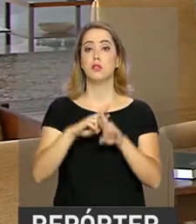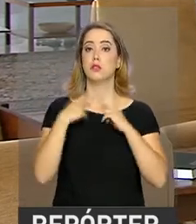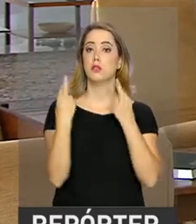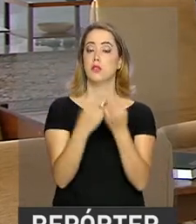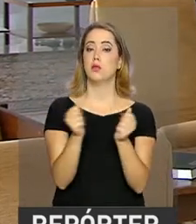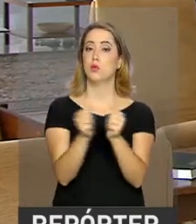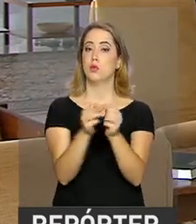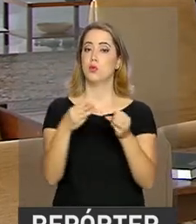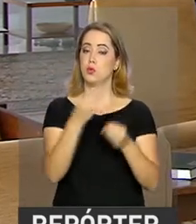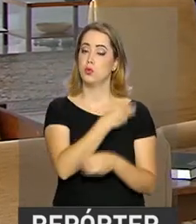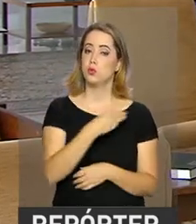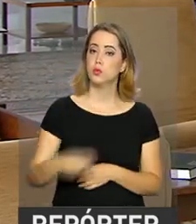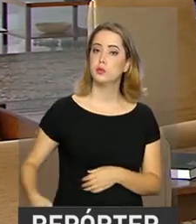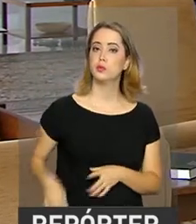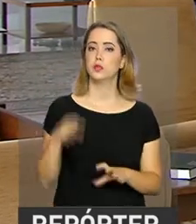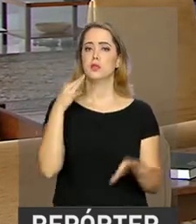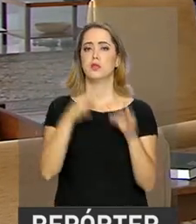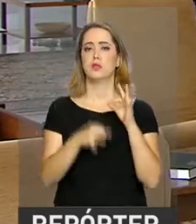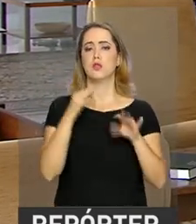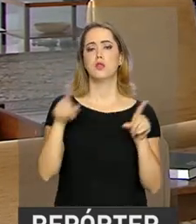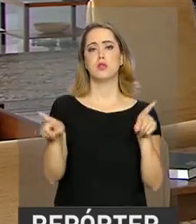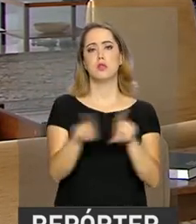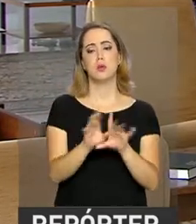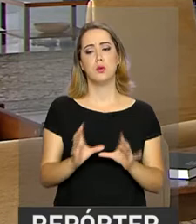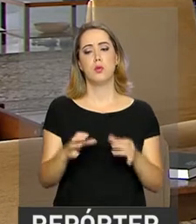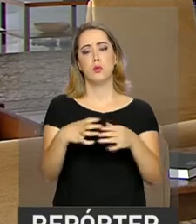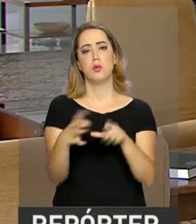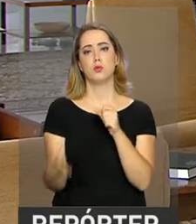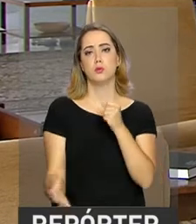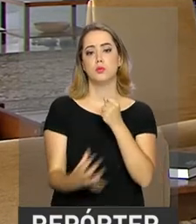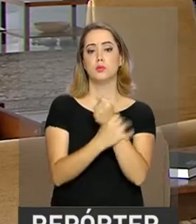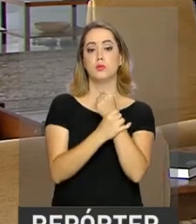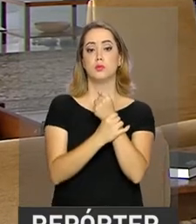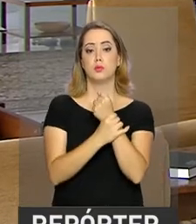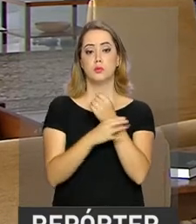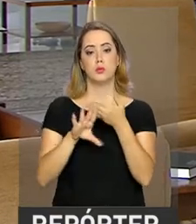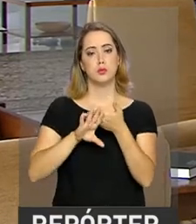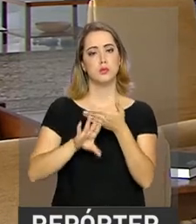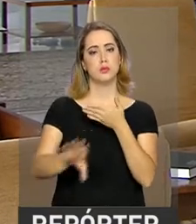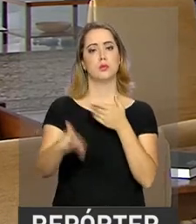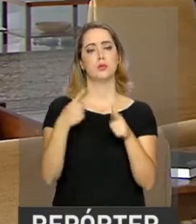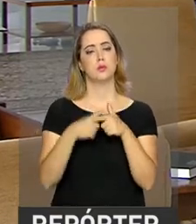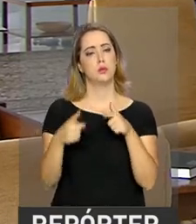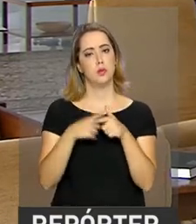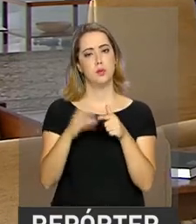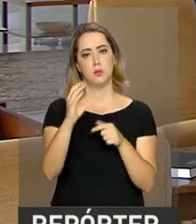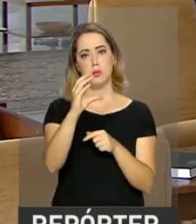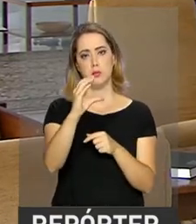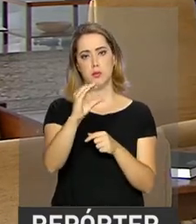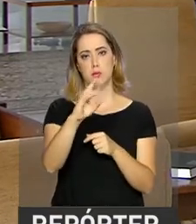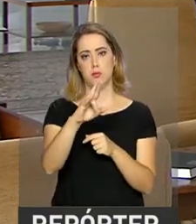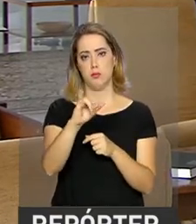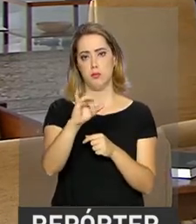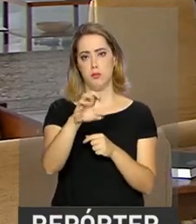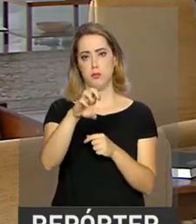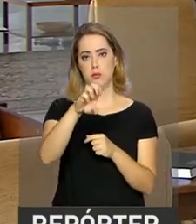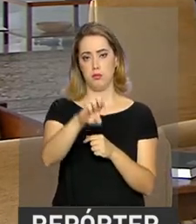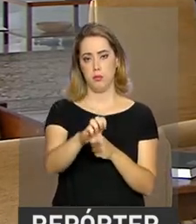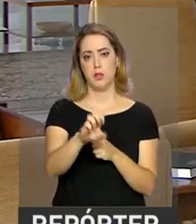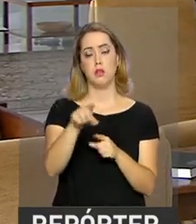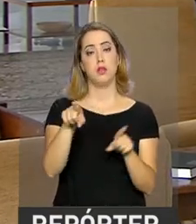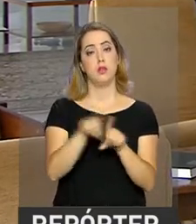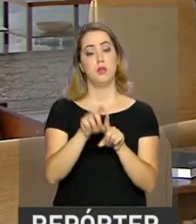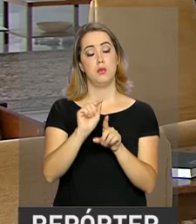alexandre de moraes e com membros da comissão de segurança pública e combate ao crime organizado à tarde o presidente michel temer